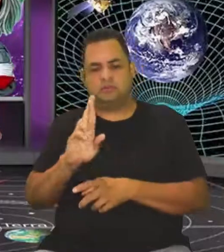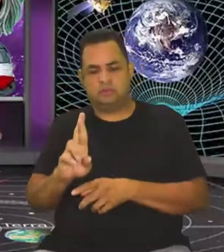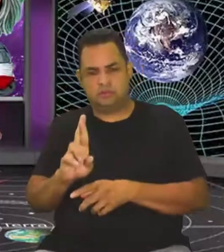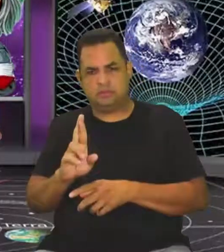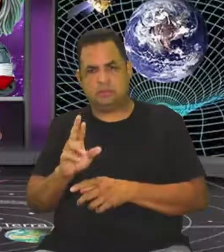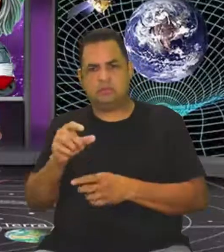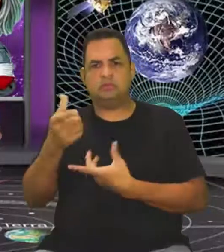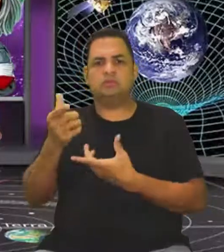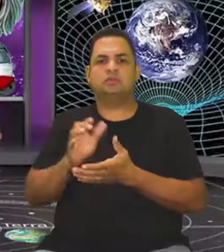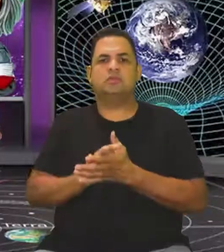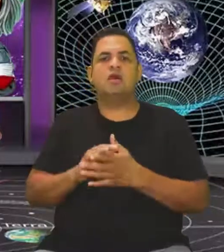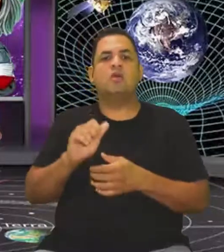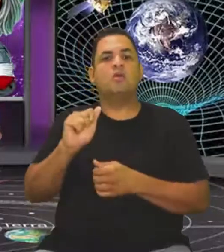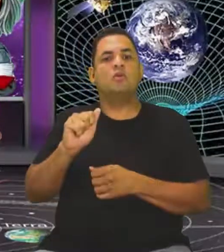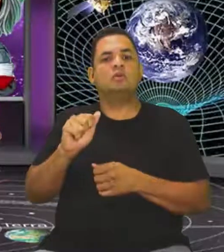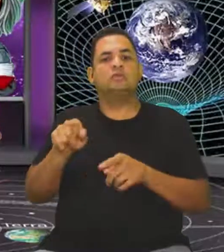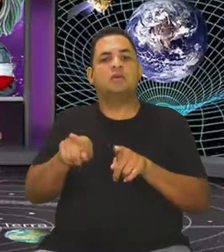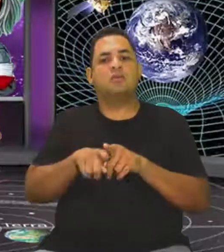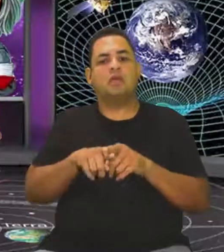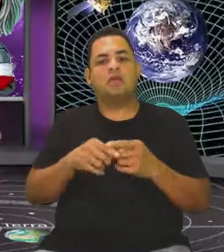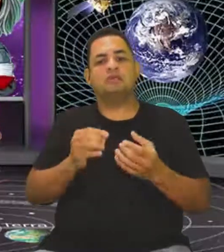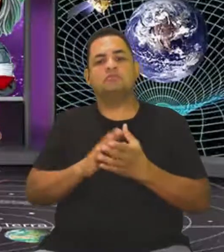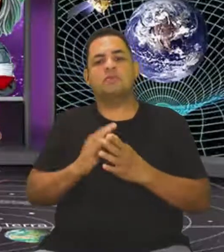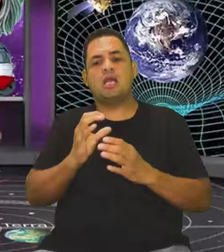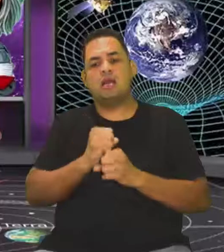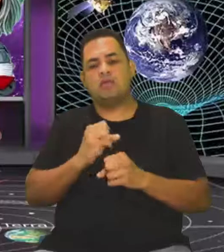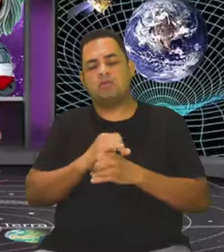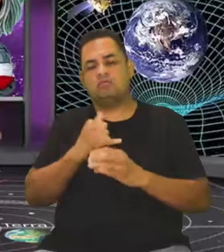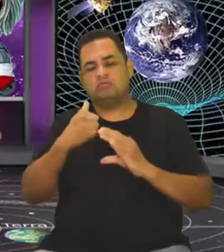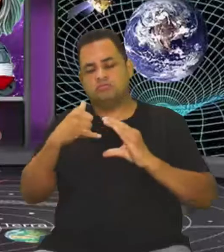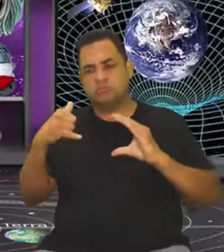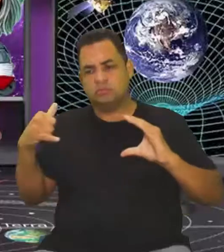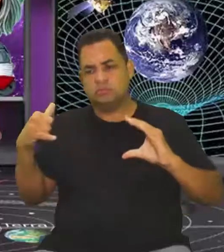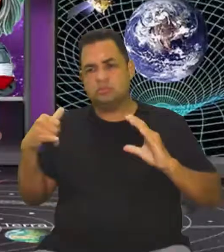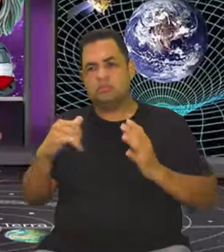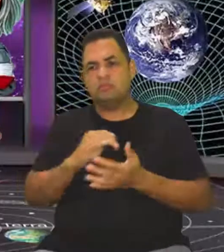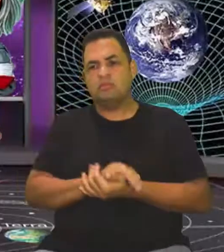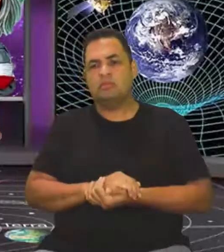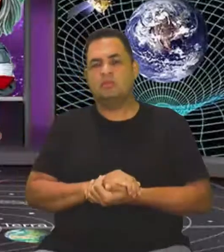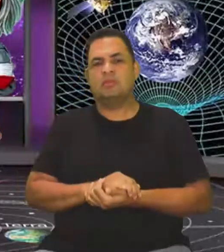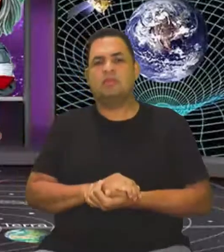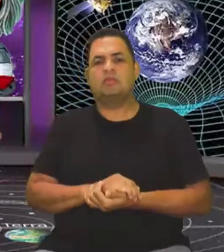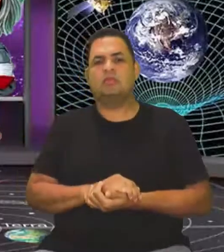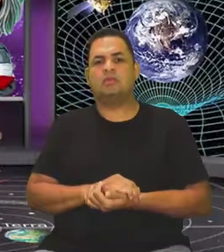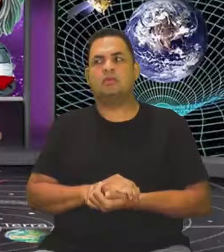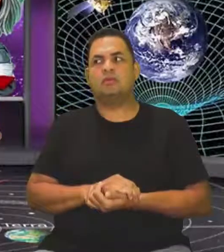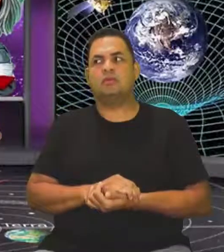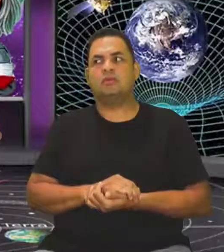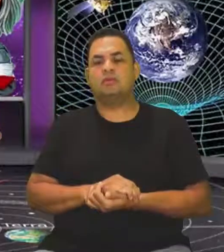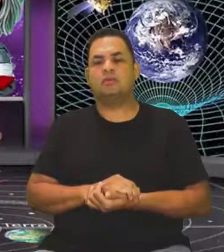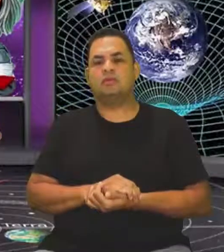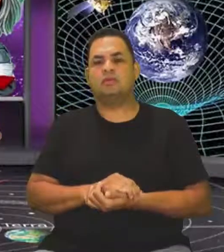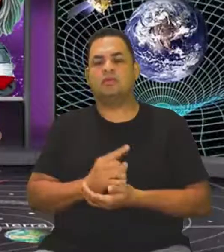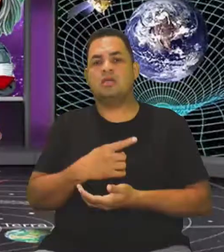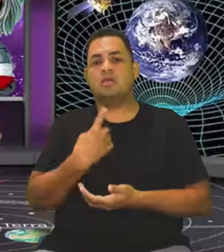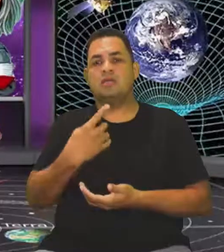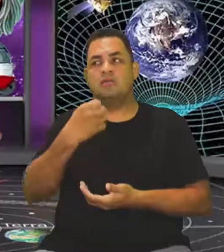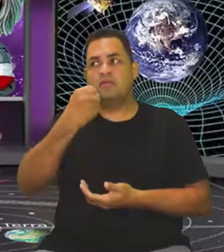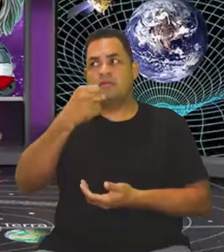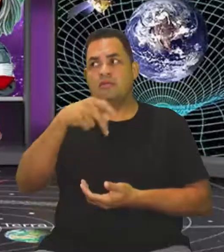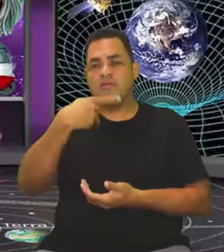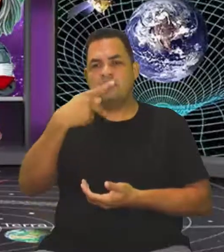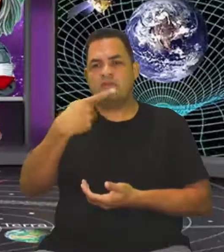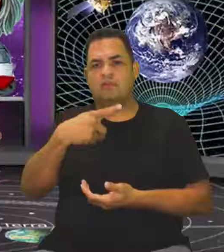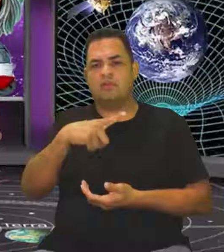cálculo de corrente, que nós podemos associar e fazer várias coisas. O que eu falei para vocês no início da aula? Eu falei que